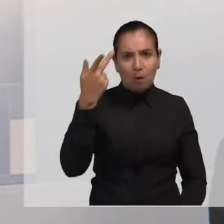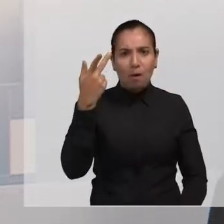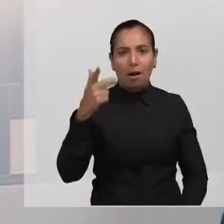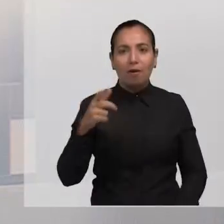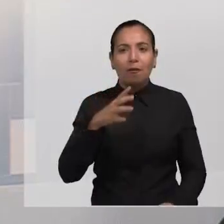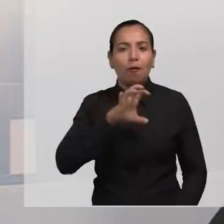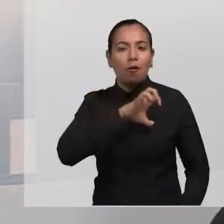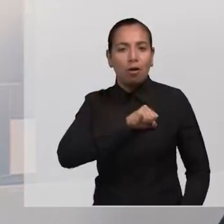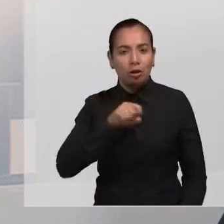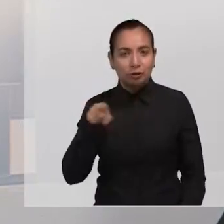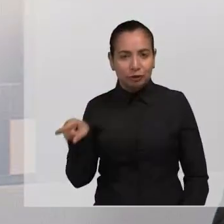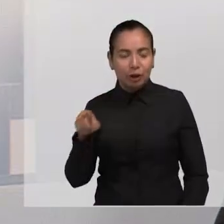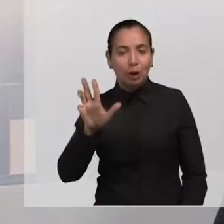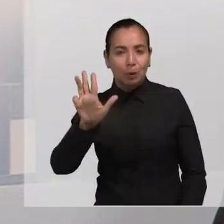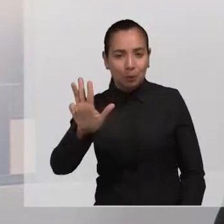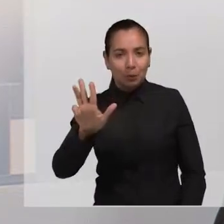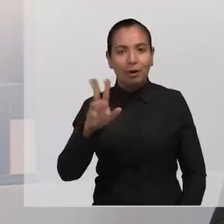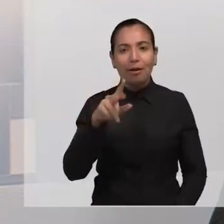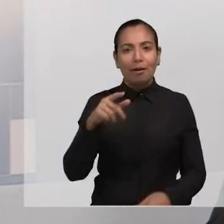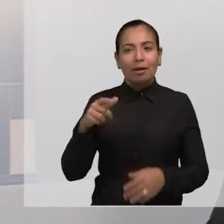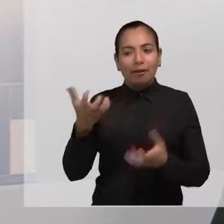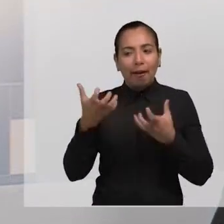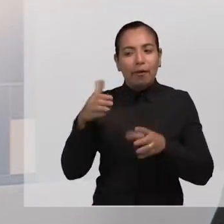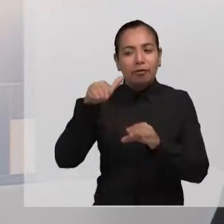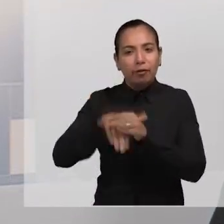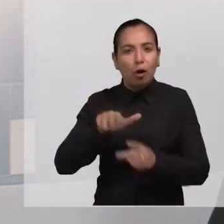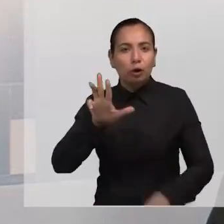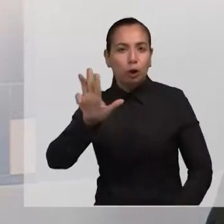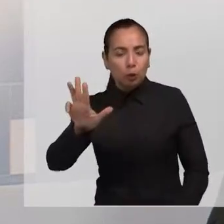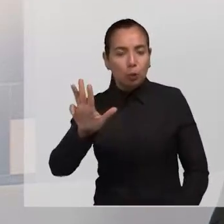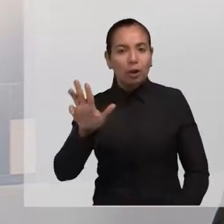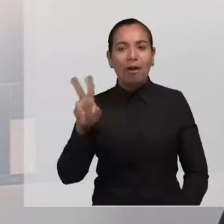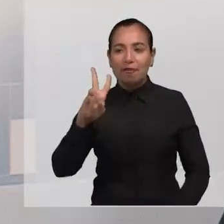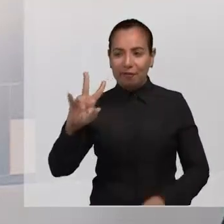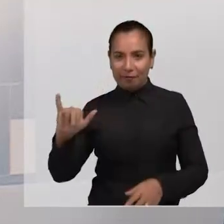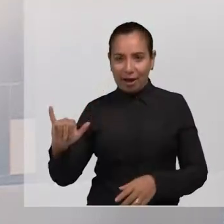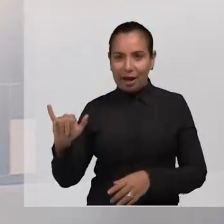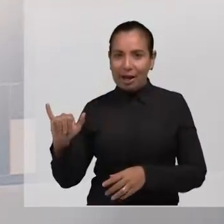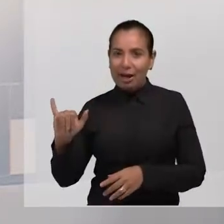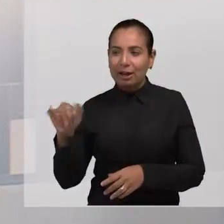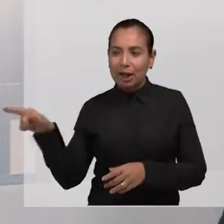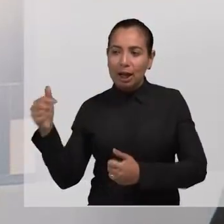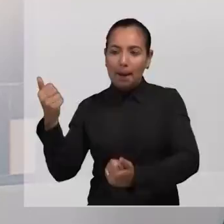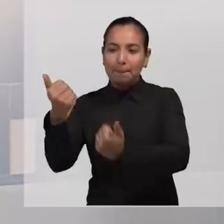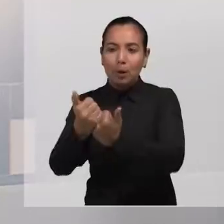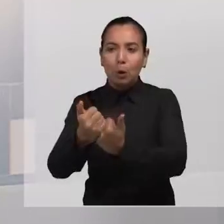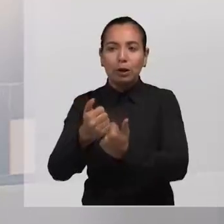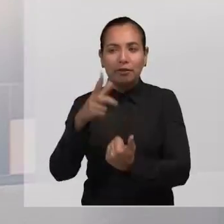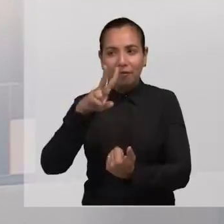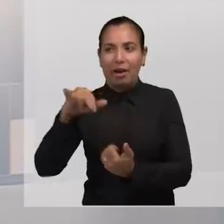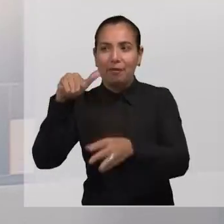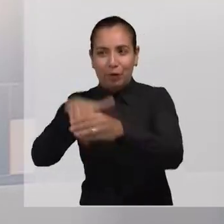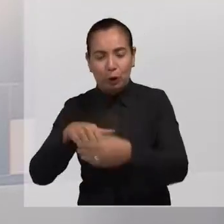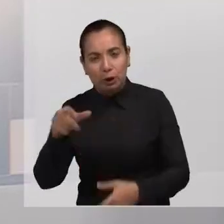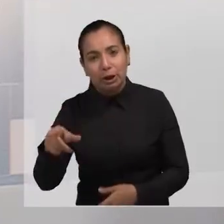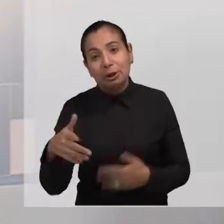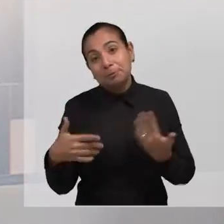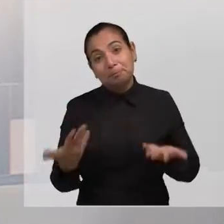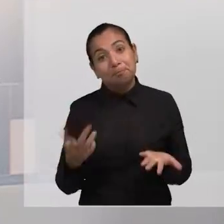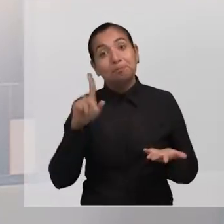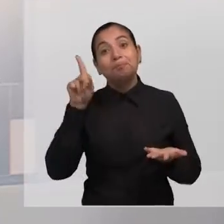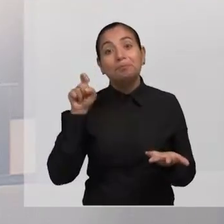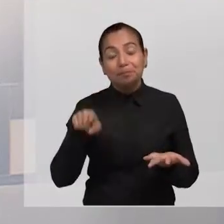Que ele acha que ele mesmo tinha muito mais chance, por estar um bom tempo já na estrada e ser reconhecido por grande